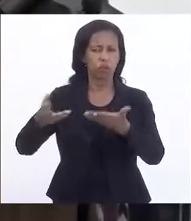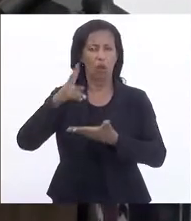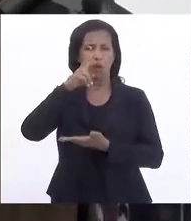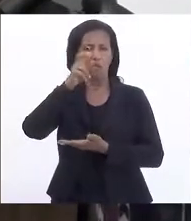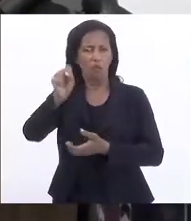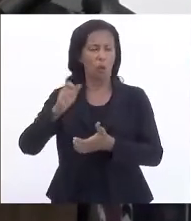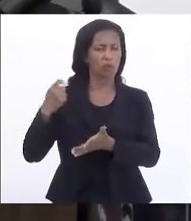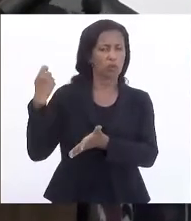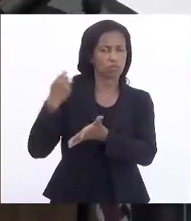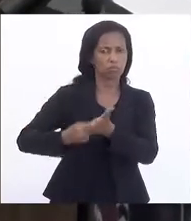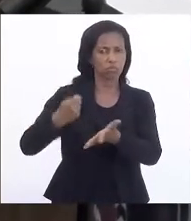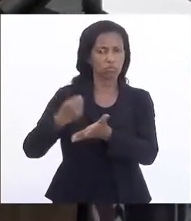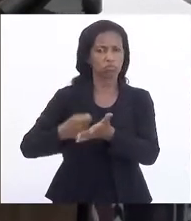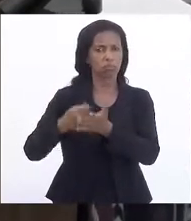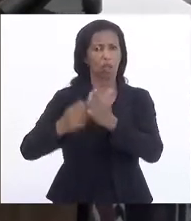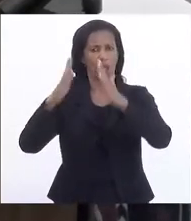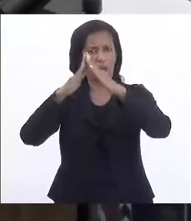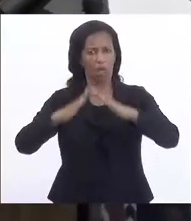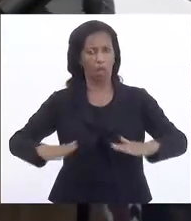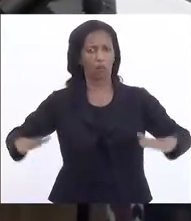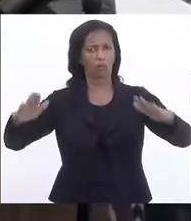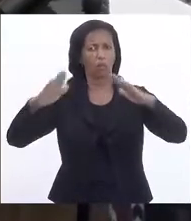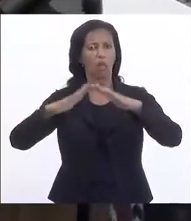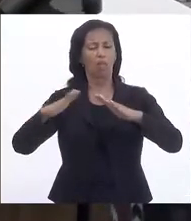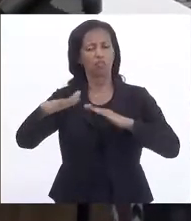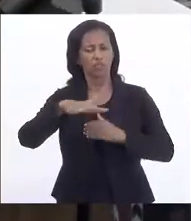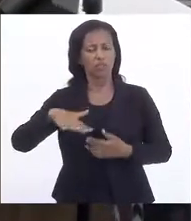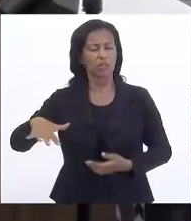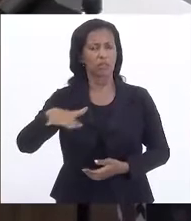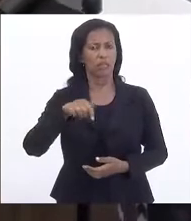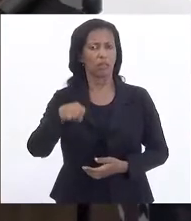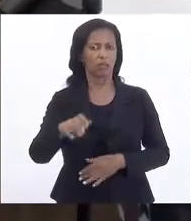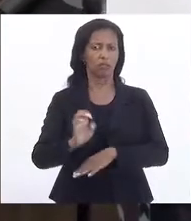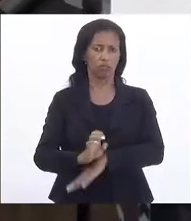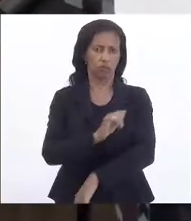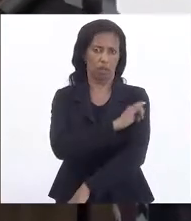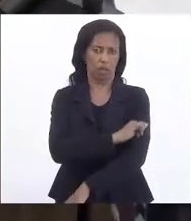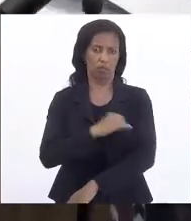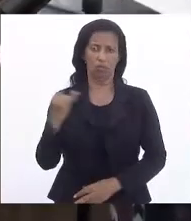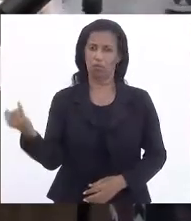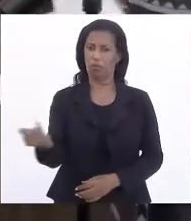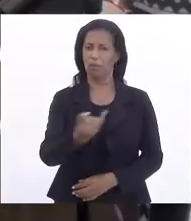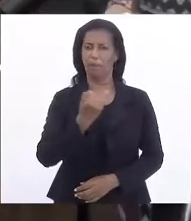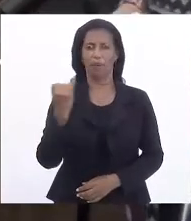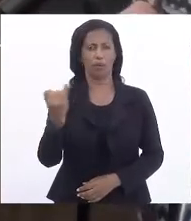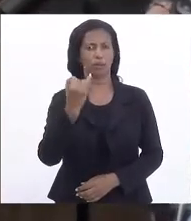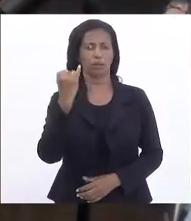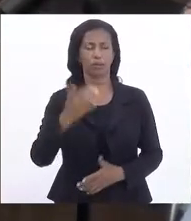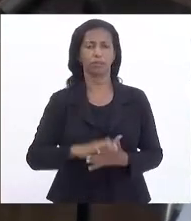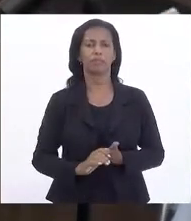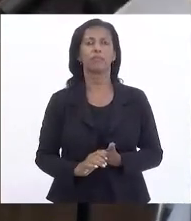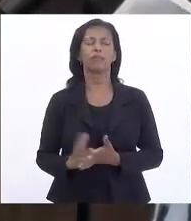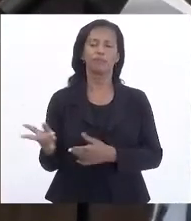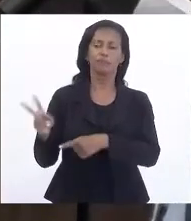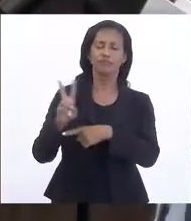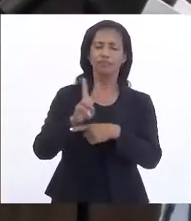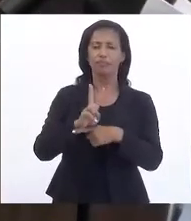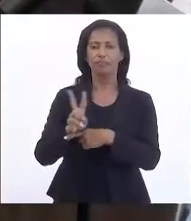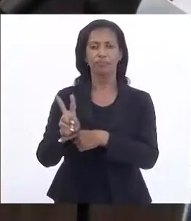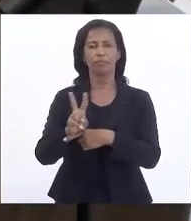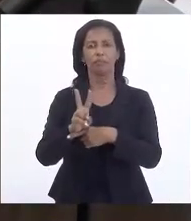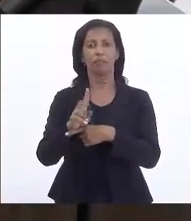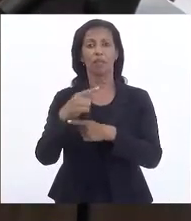dos provos de terreiro aqui no estado do Rio de Janeiro então é fundamental a constituição desse observatório